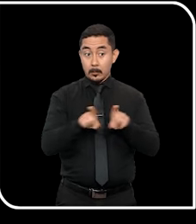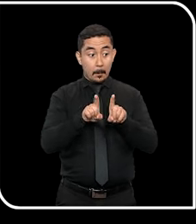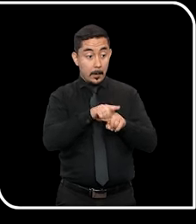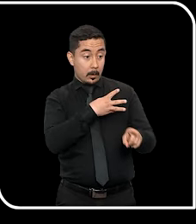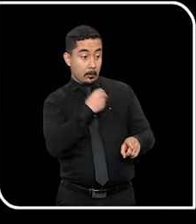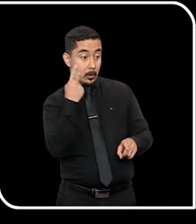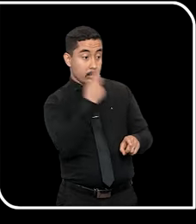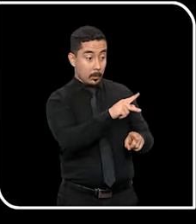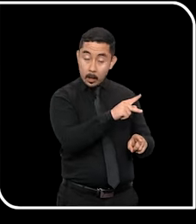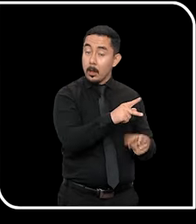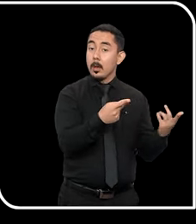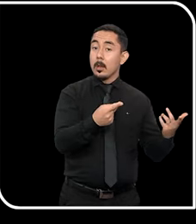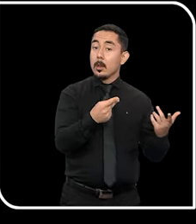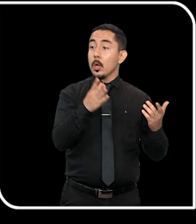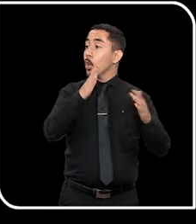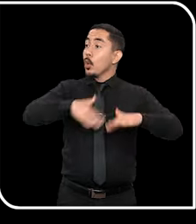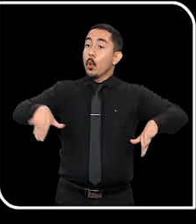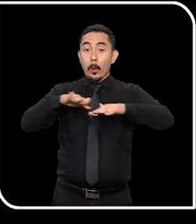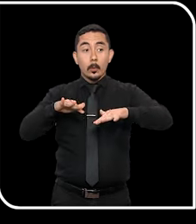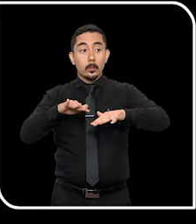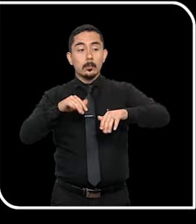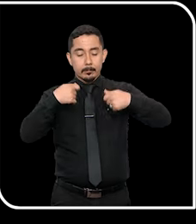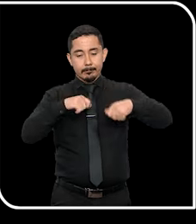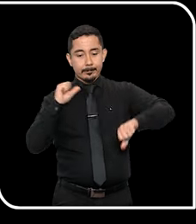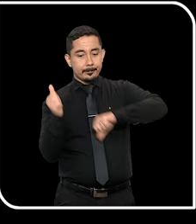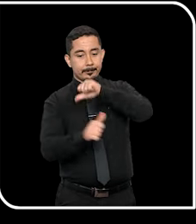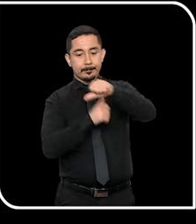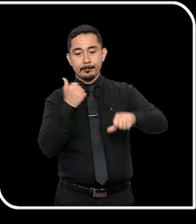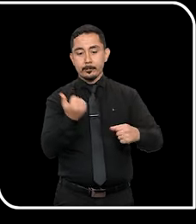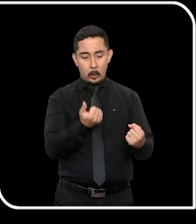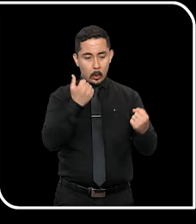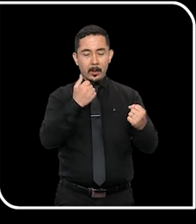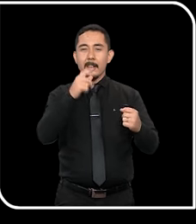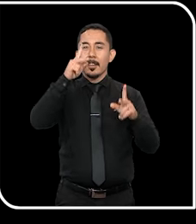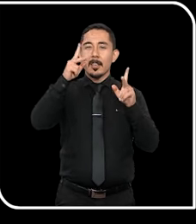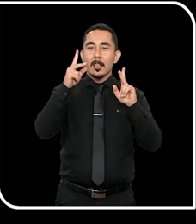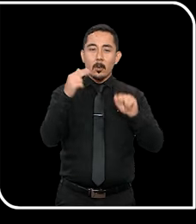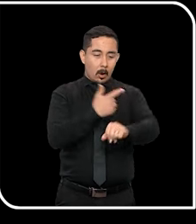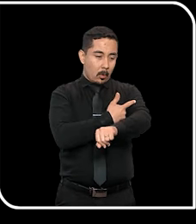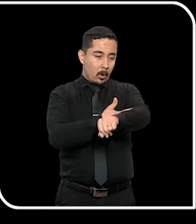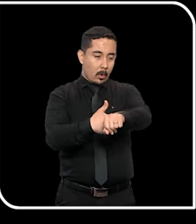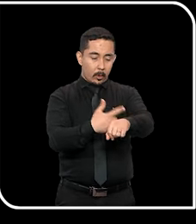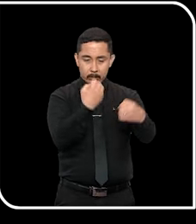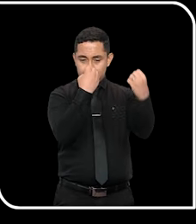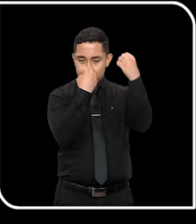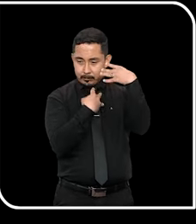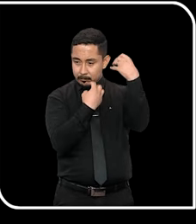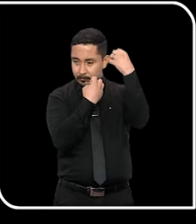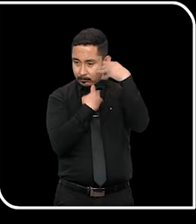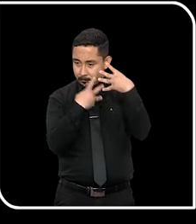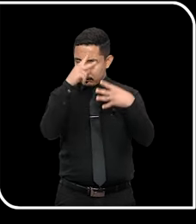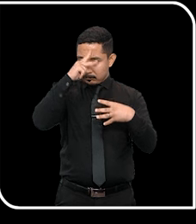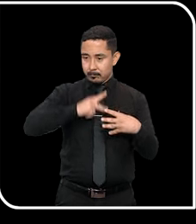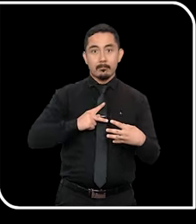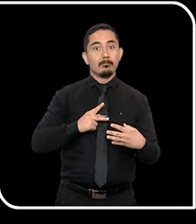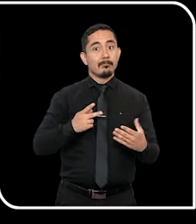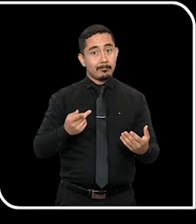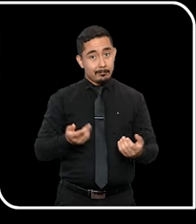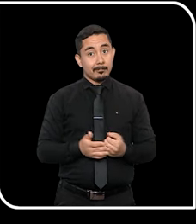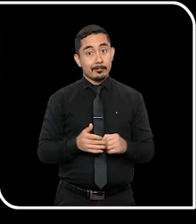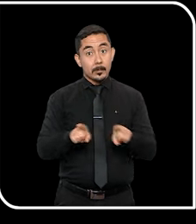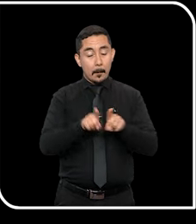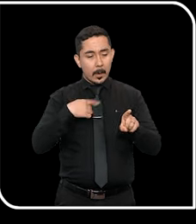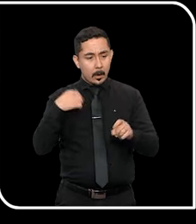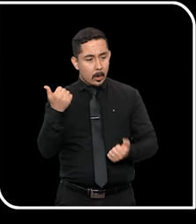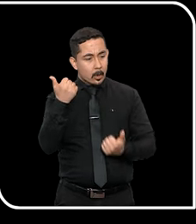mundo a gente precisa se auto educar o tempo todo então eu me considero uma aliada na construção de futuros